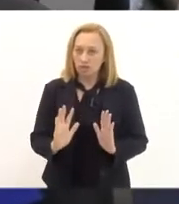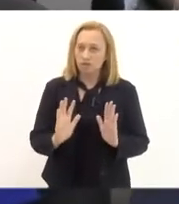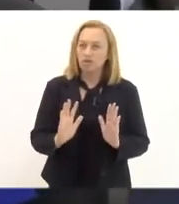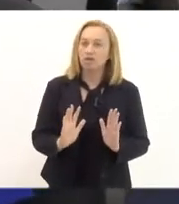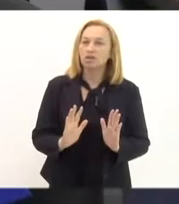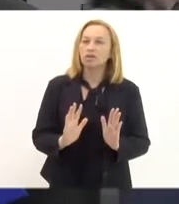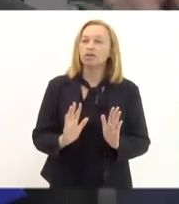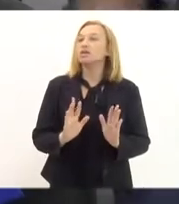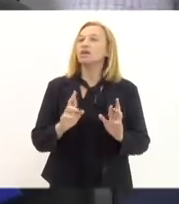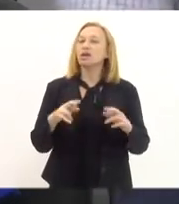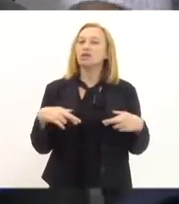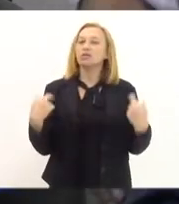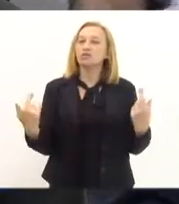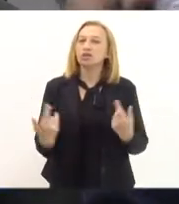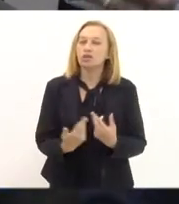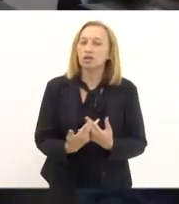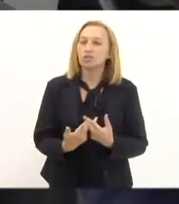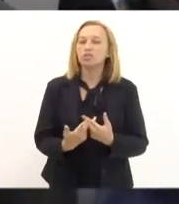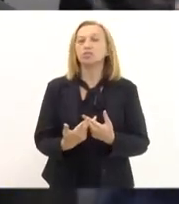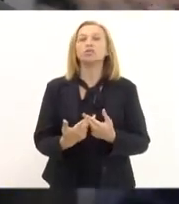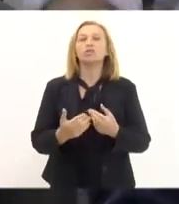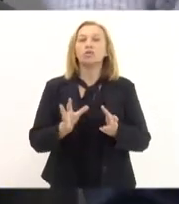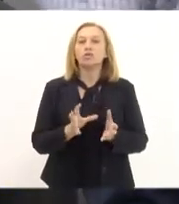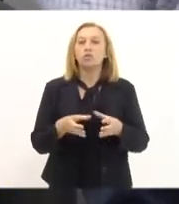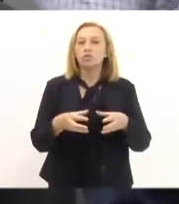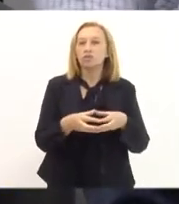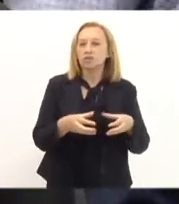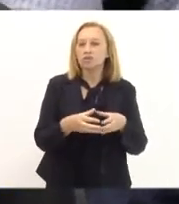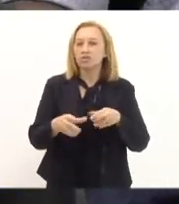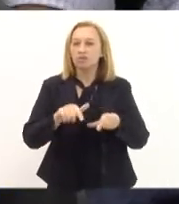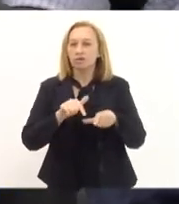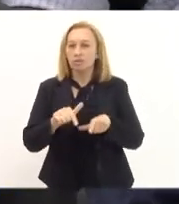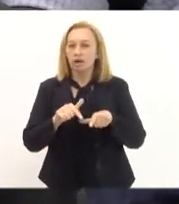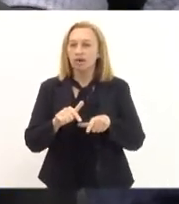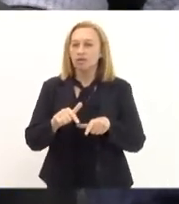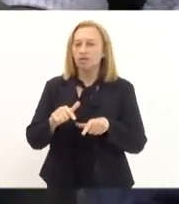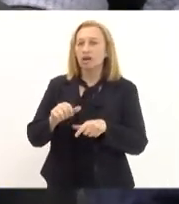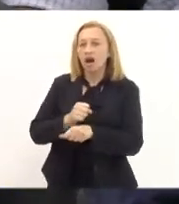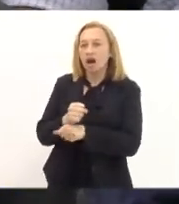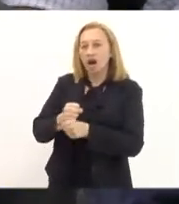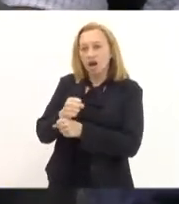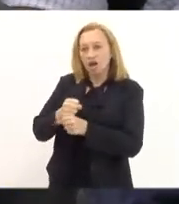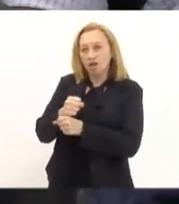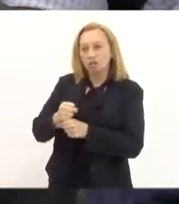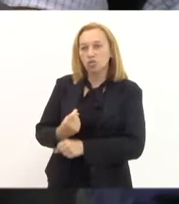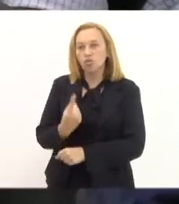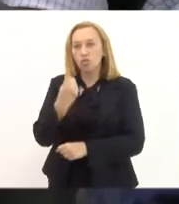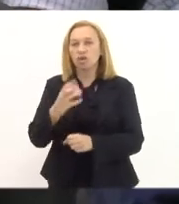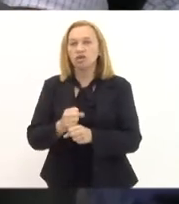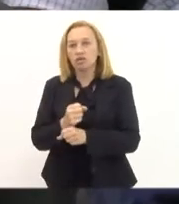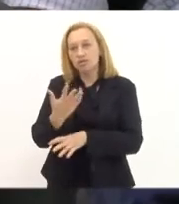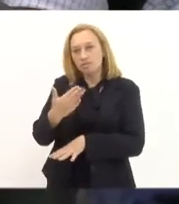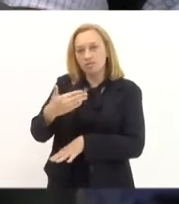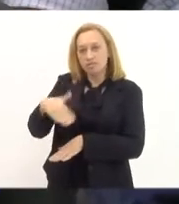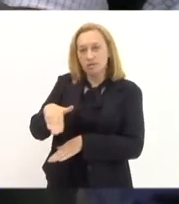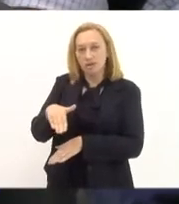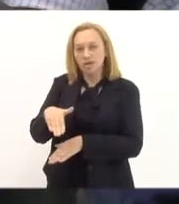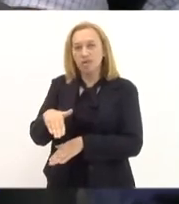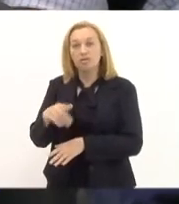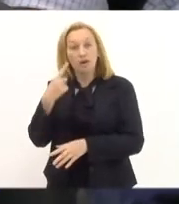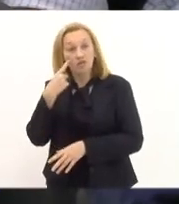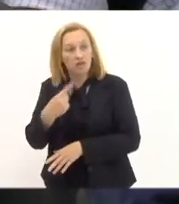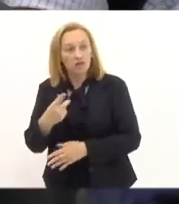de trabalho de uma CPI que vossa excelência' levou muito tempo né um ano e meio para ver